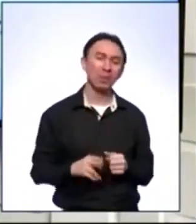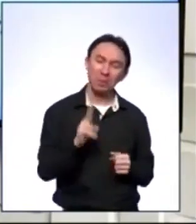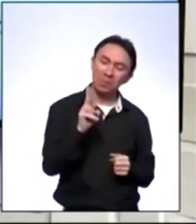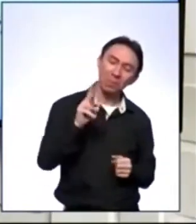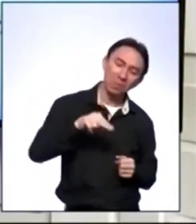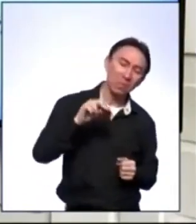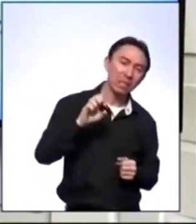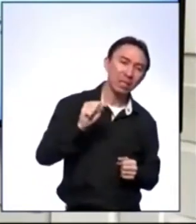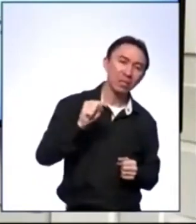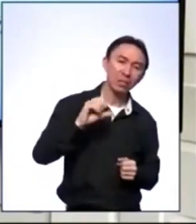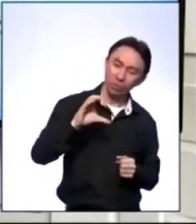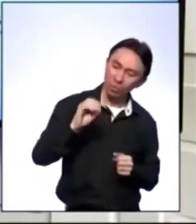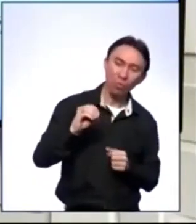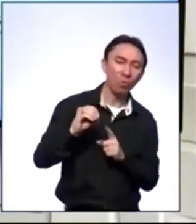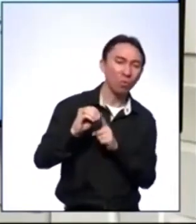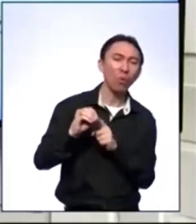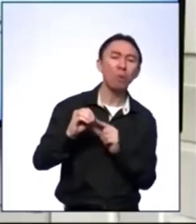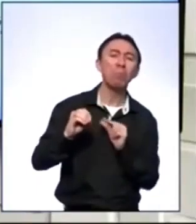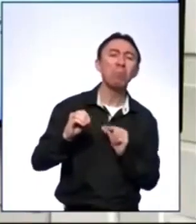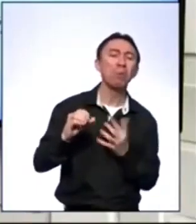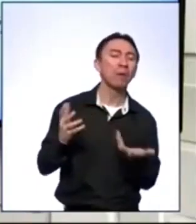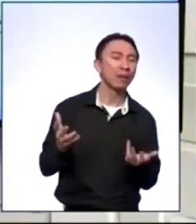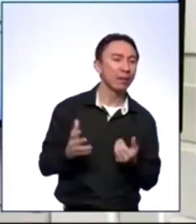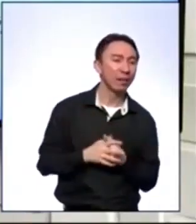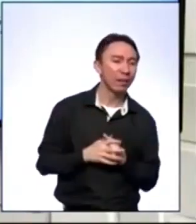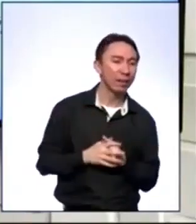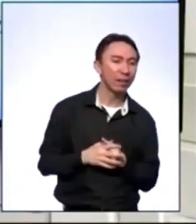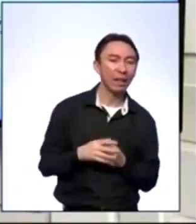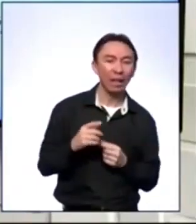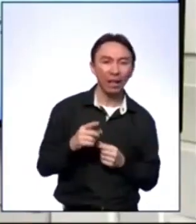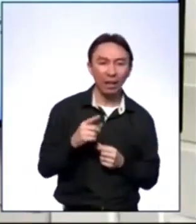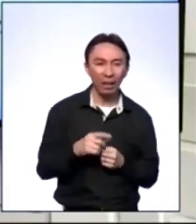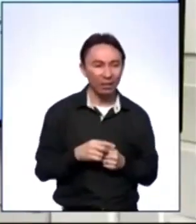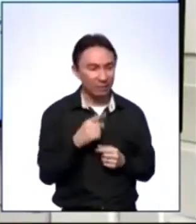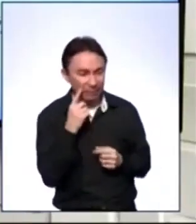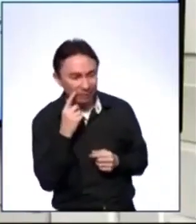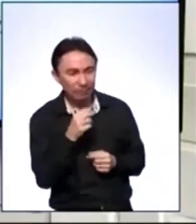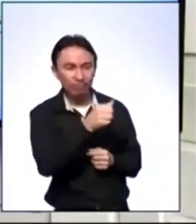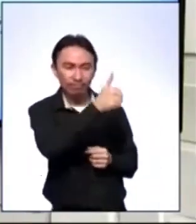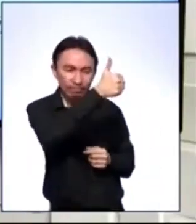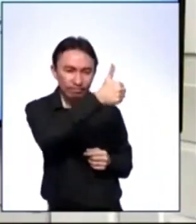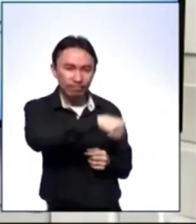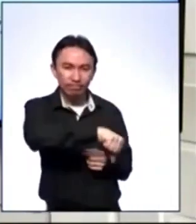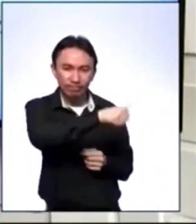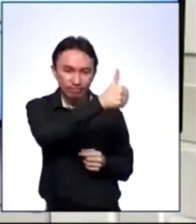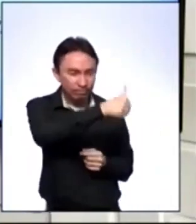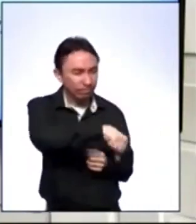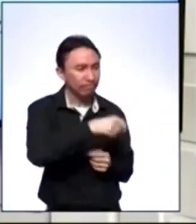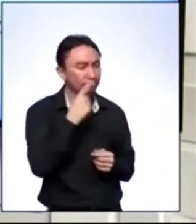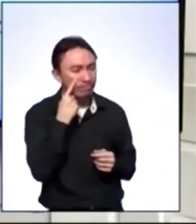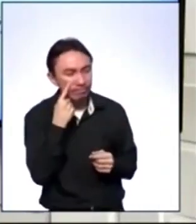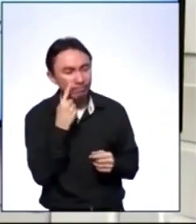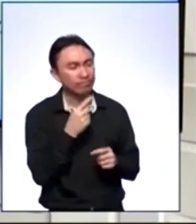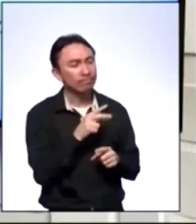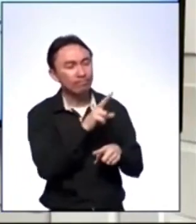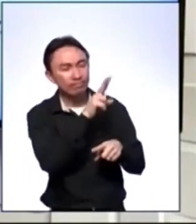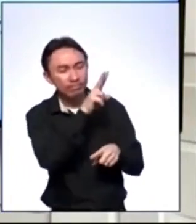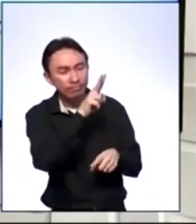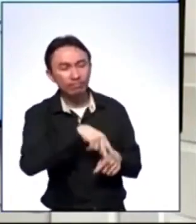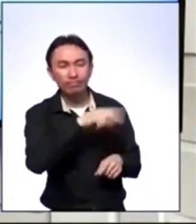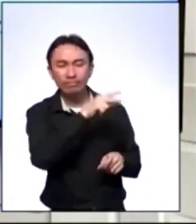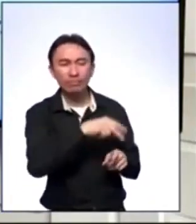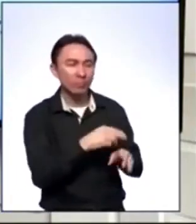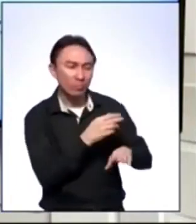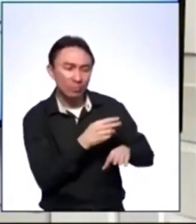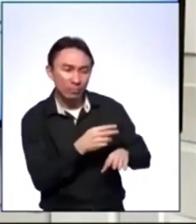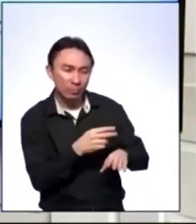A Unesco é quem identifica, analisa, trabalha